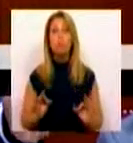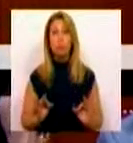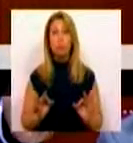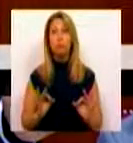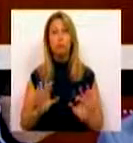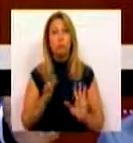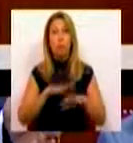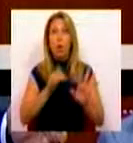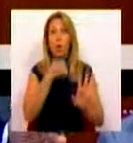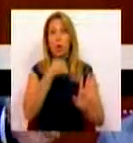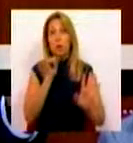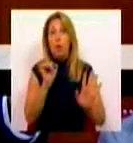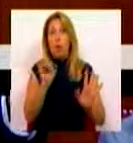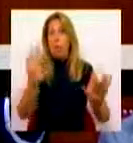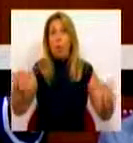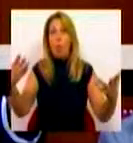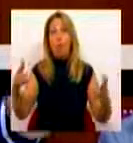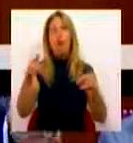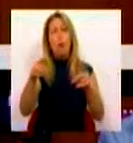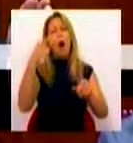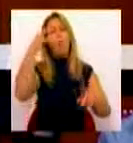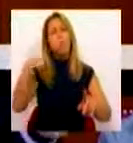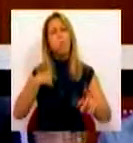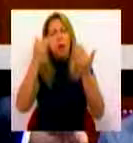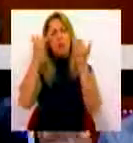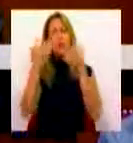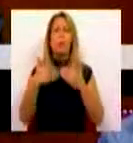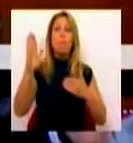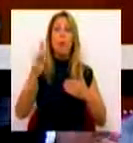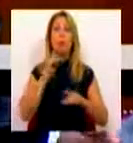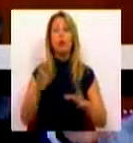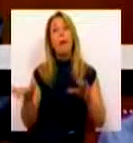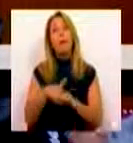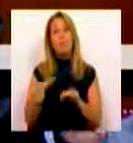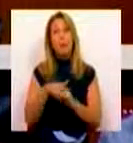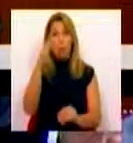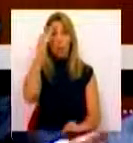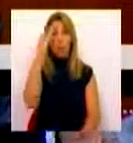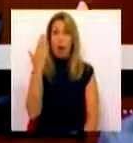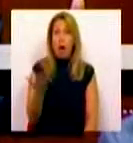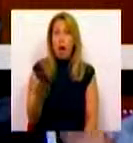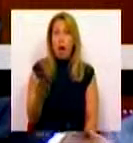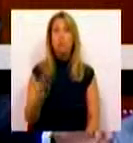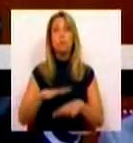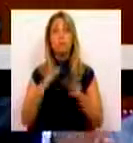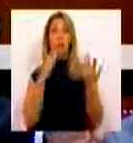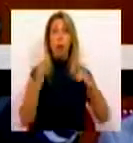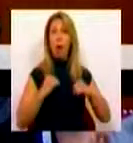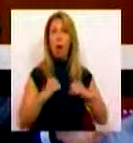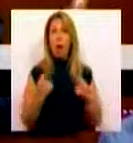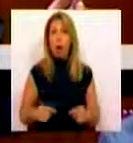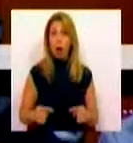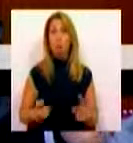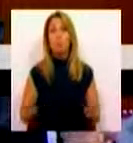tenham. Eu sei que é mais do que informação. E a participação que está prevista, aliás, no Tratado,